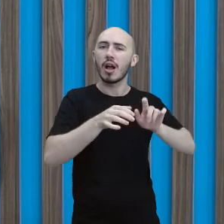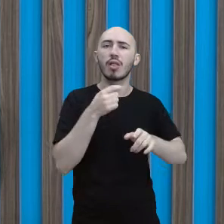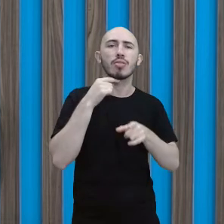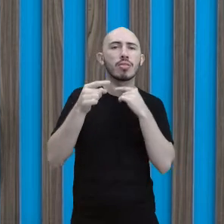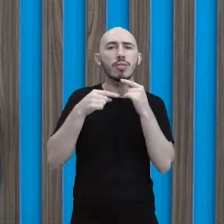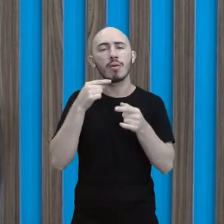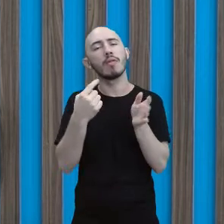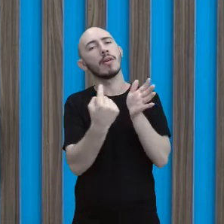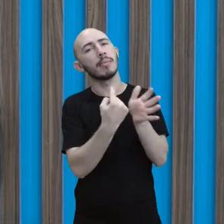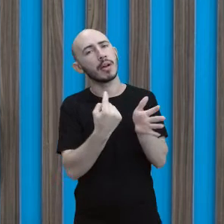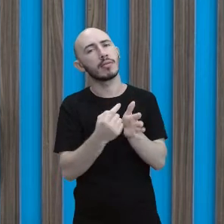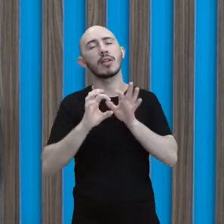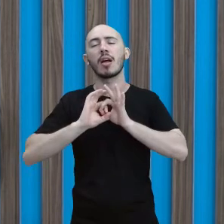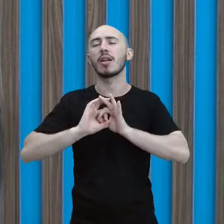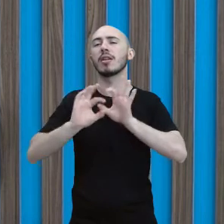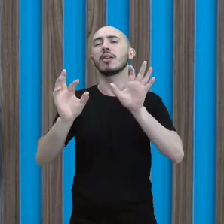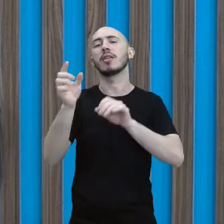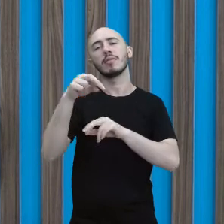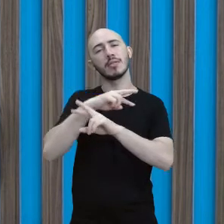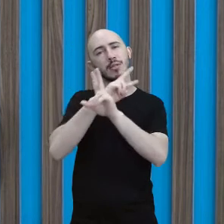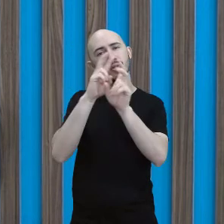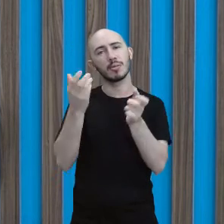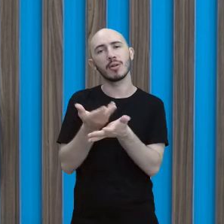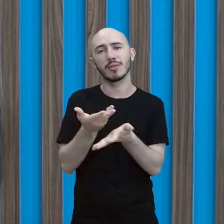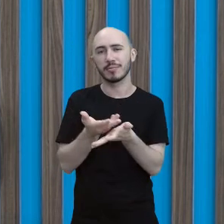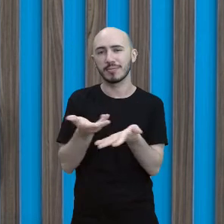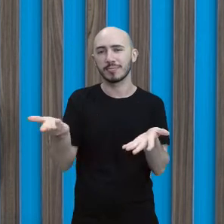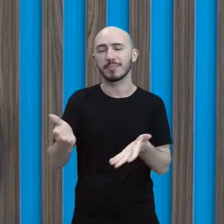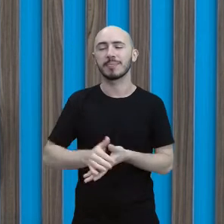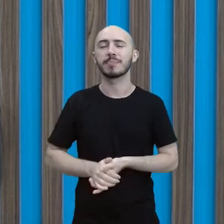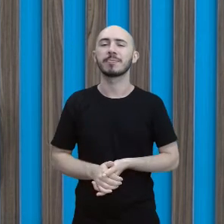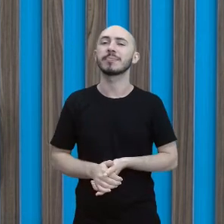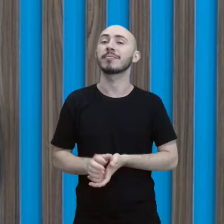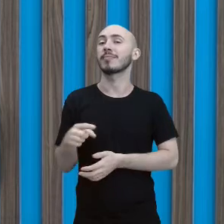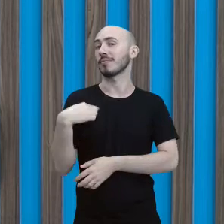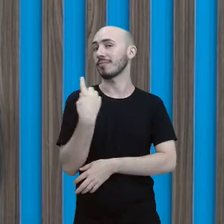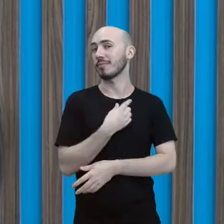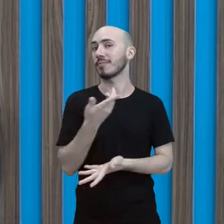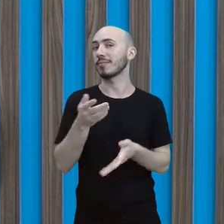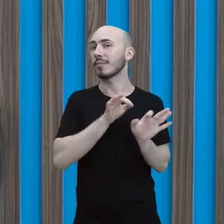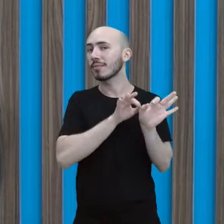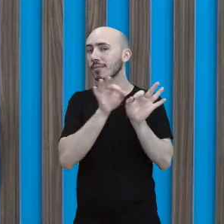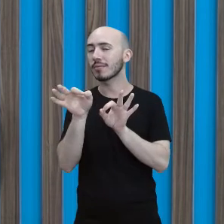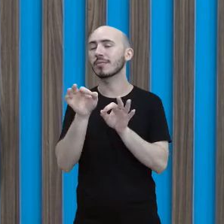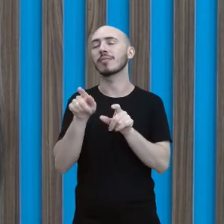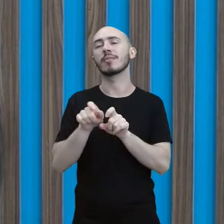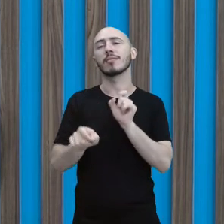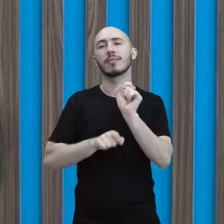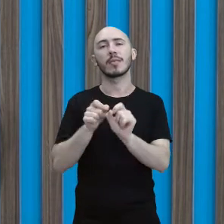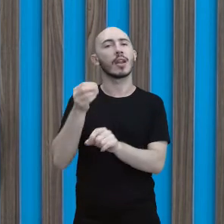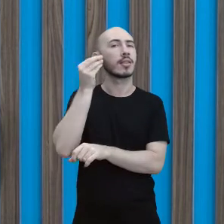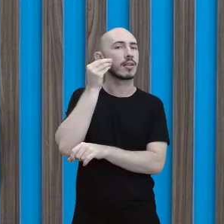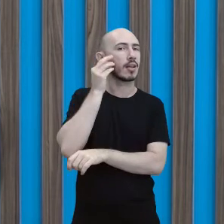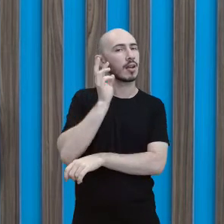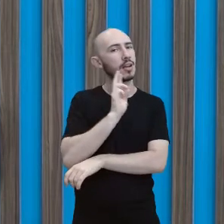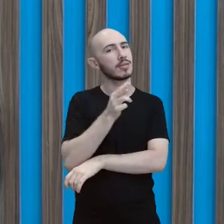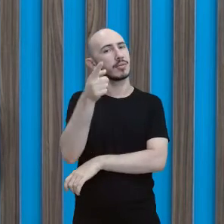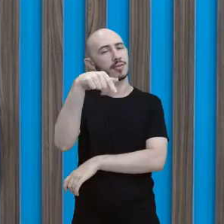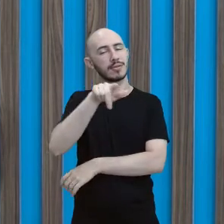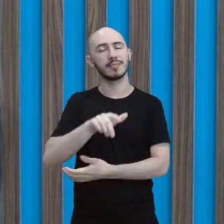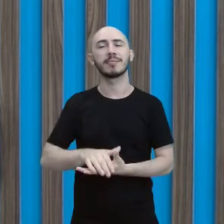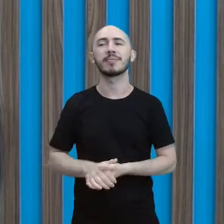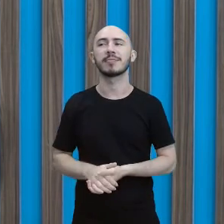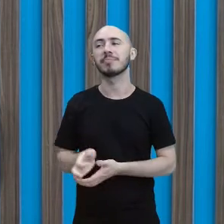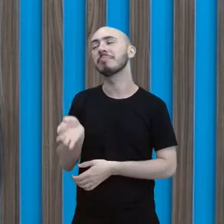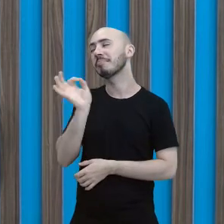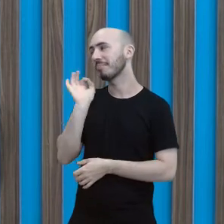né? Alguma pergunta a respeito do tema aí da aula, que a gente está aqui atento e vai tentar responder a pergunta de vocês.